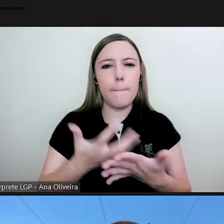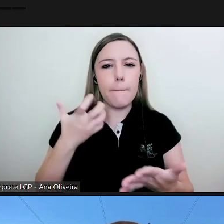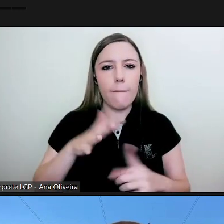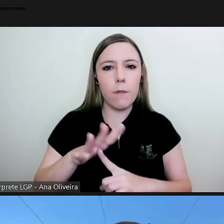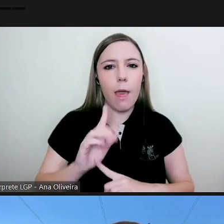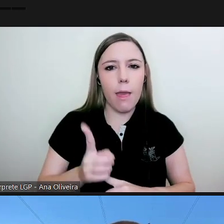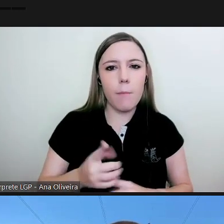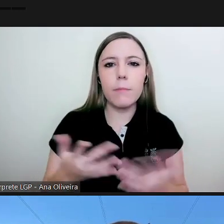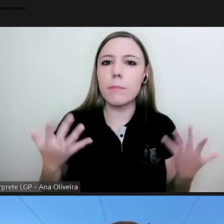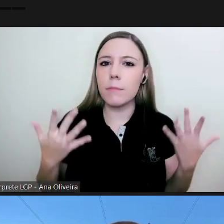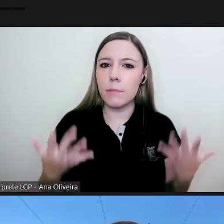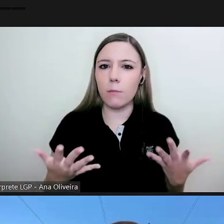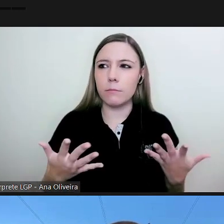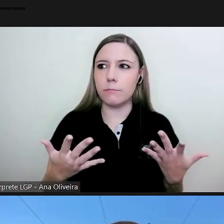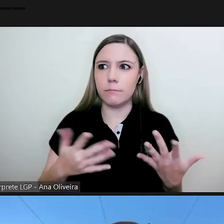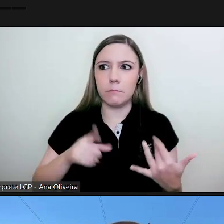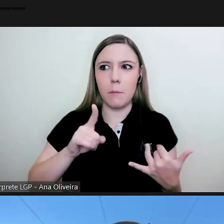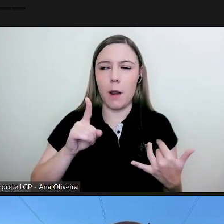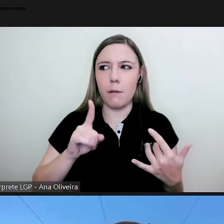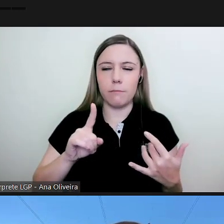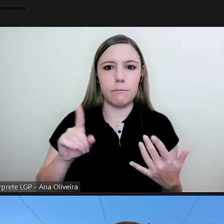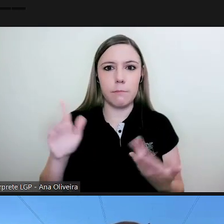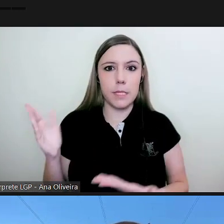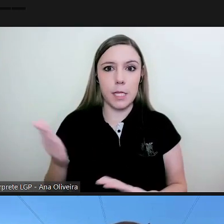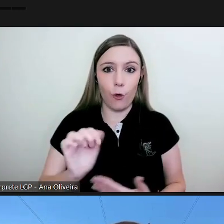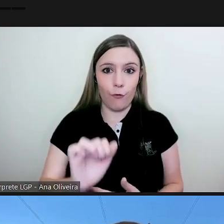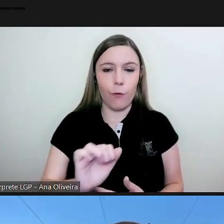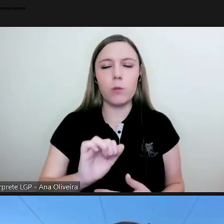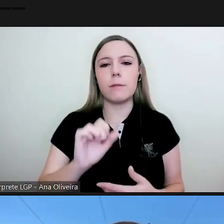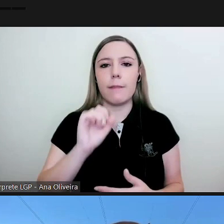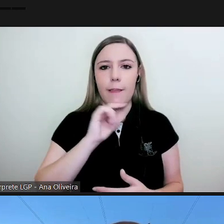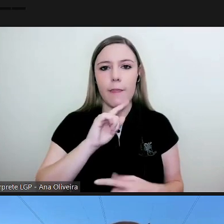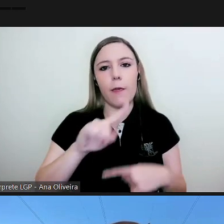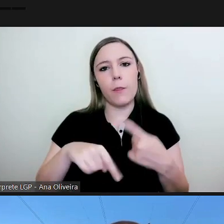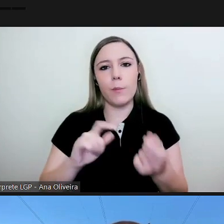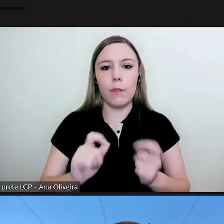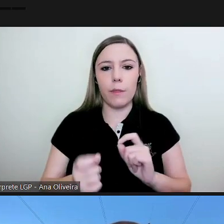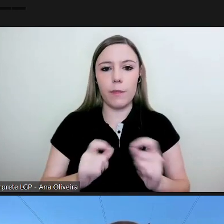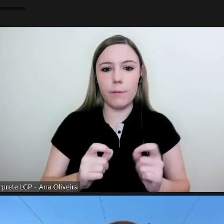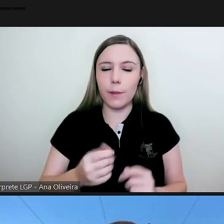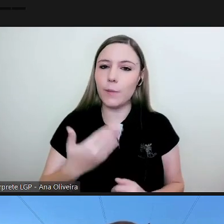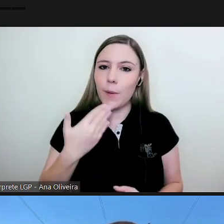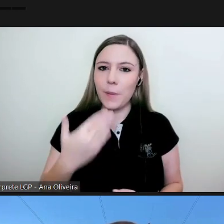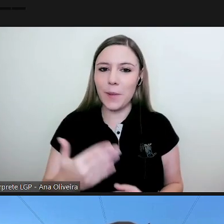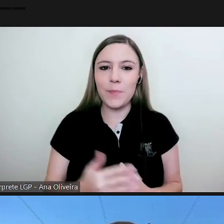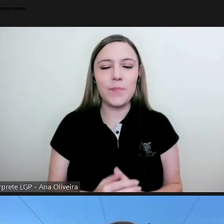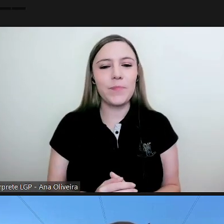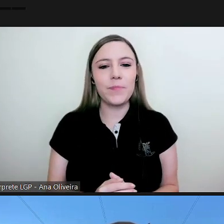espaço para a sua primeira reflexão, a primeira apresentação e depois seguimos em debate. Muito obrigado.